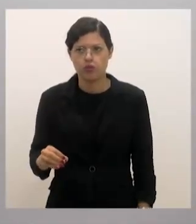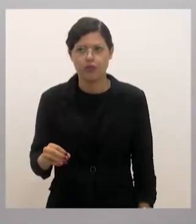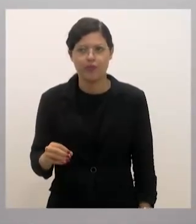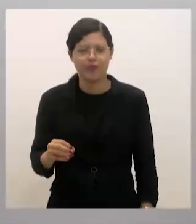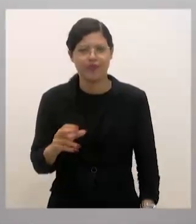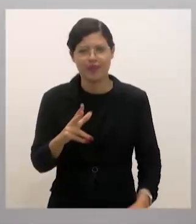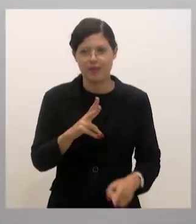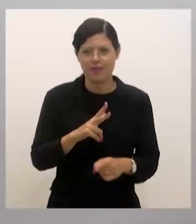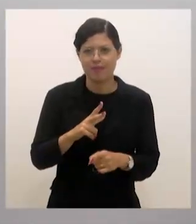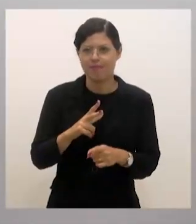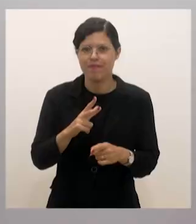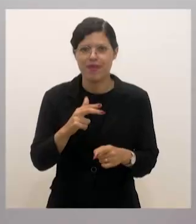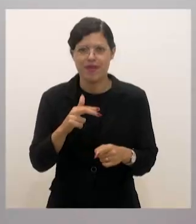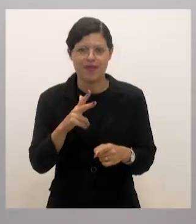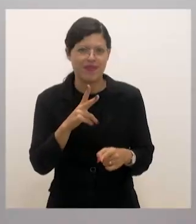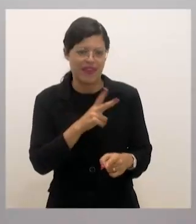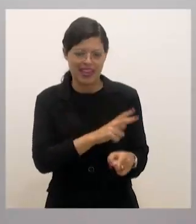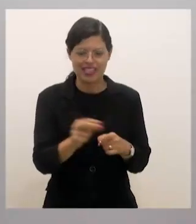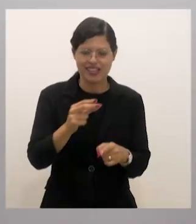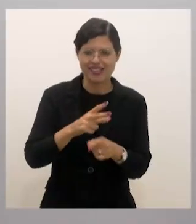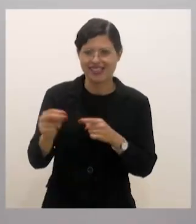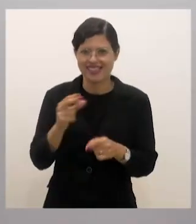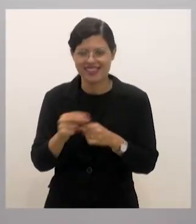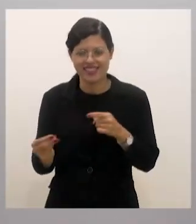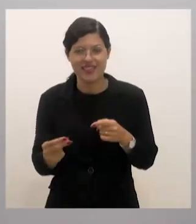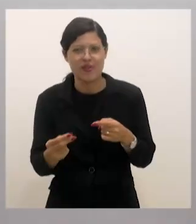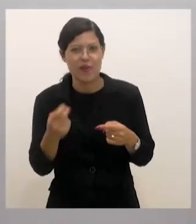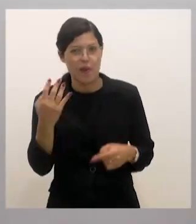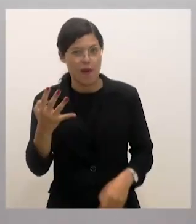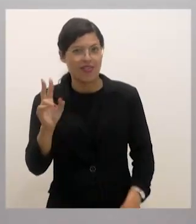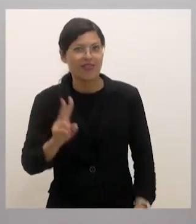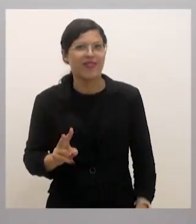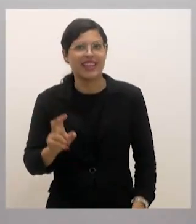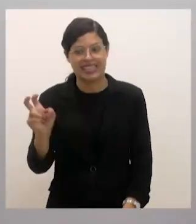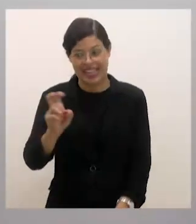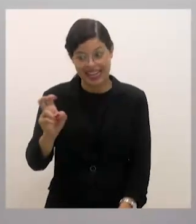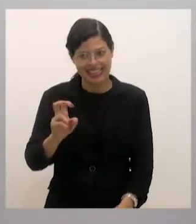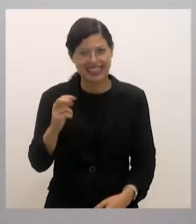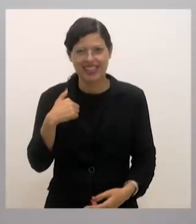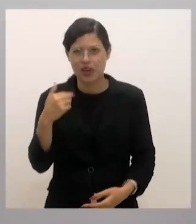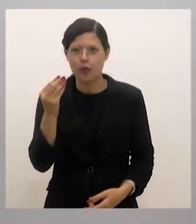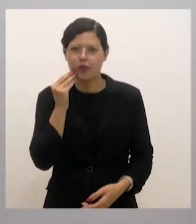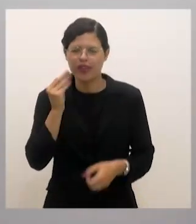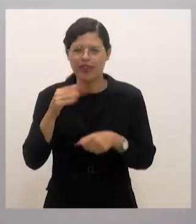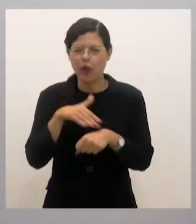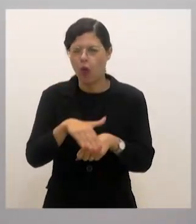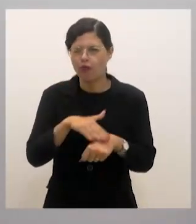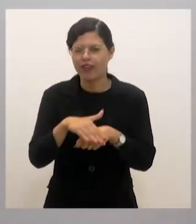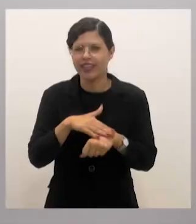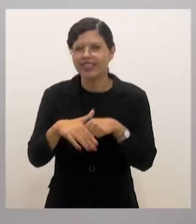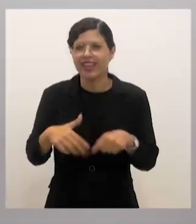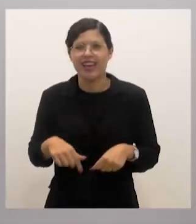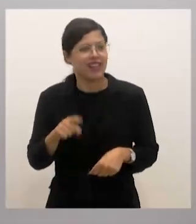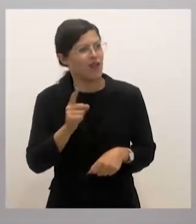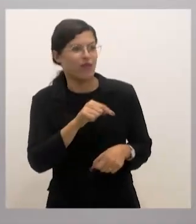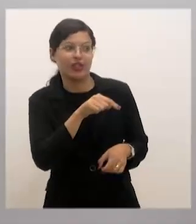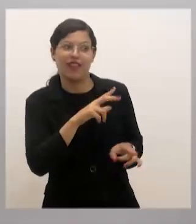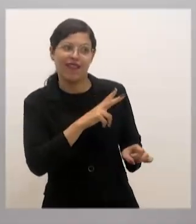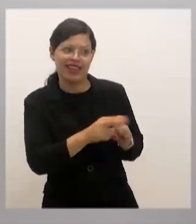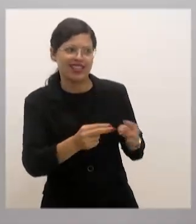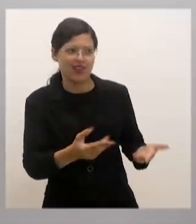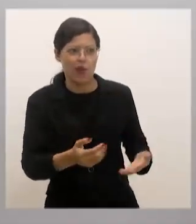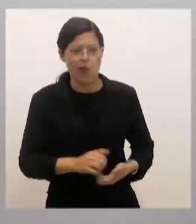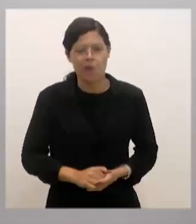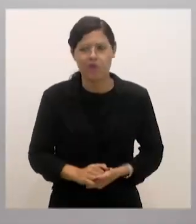Na 5ª vez eu o convenci. Não, convenceu não. O senhor ganhou. O